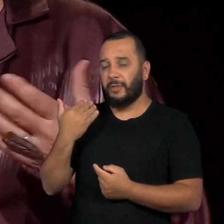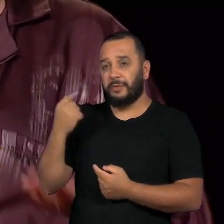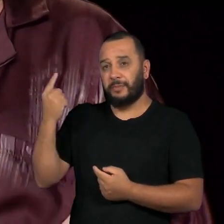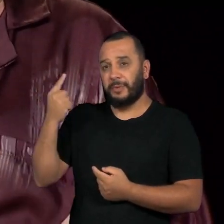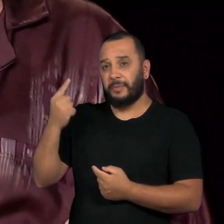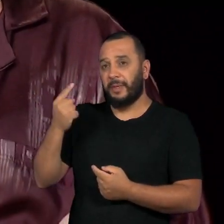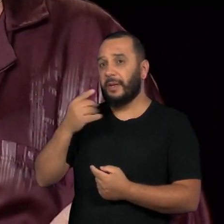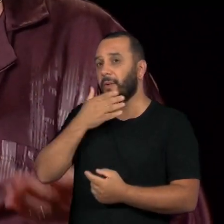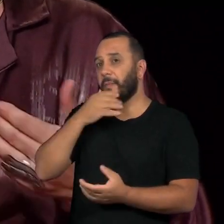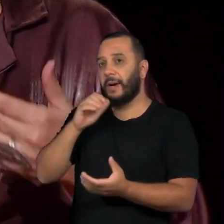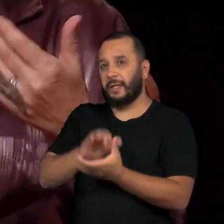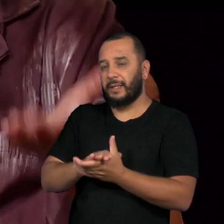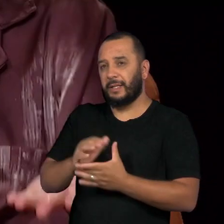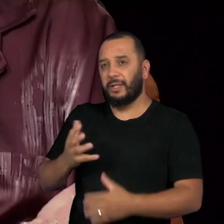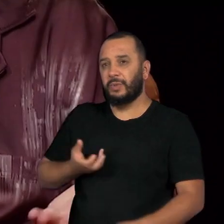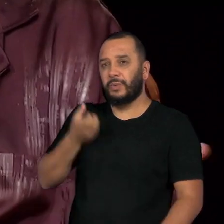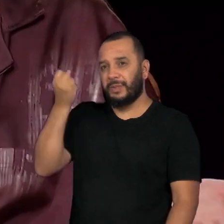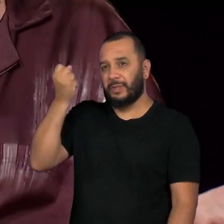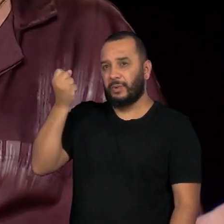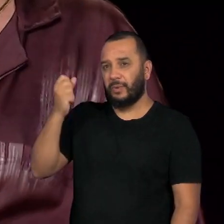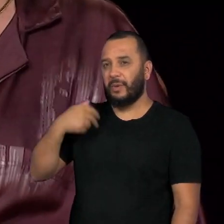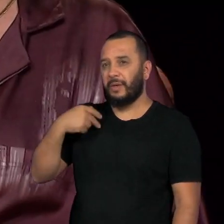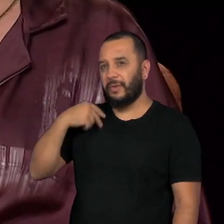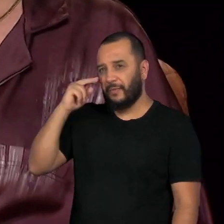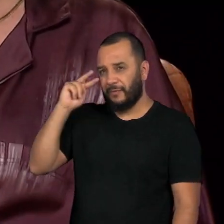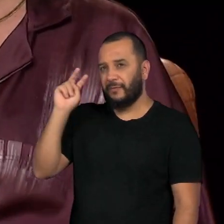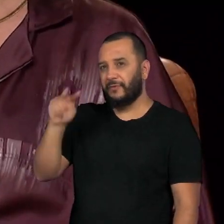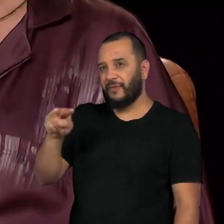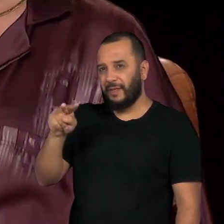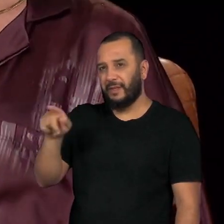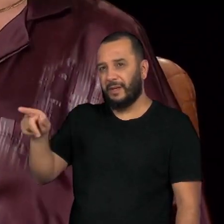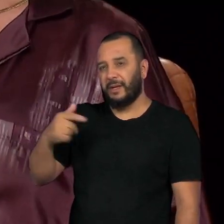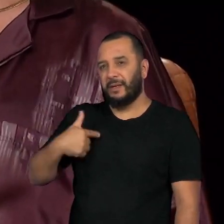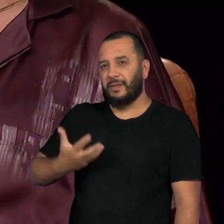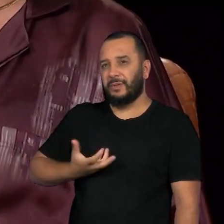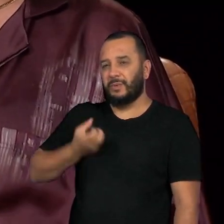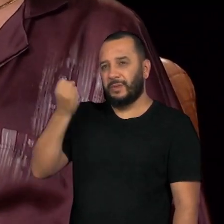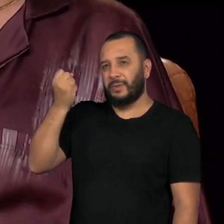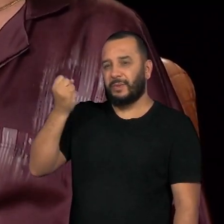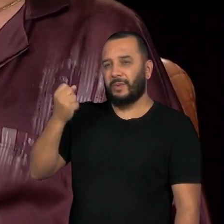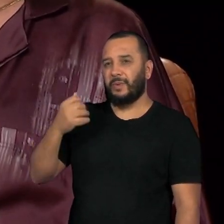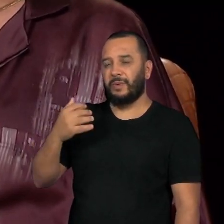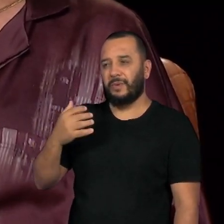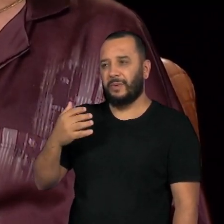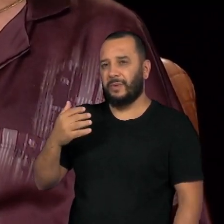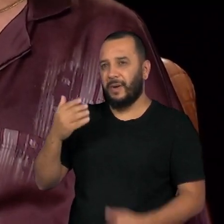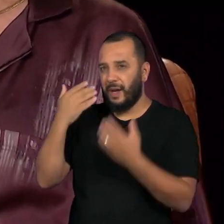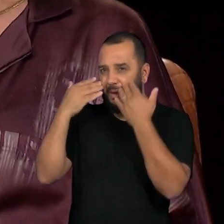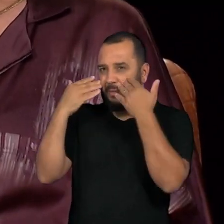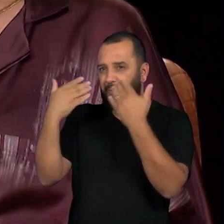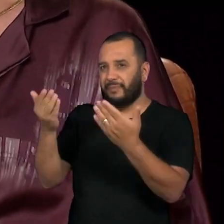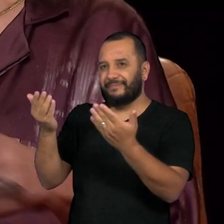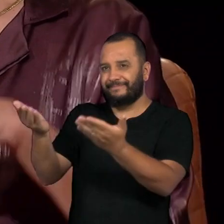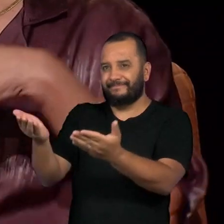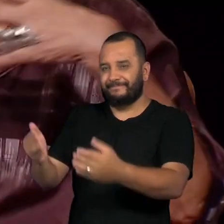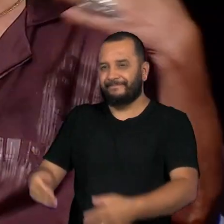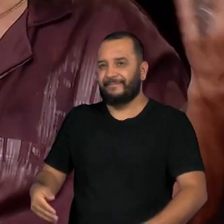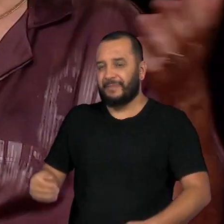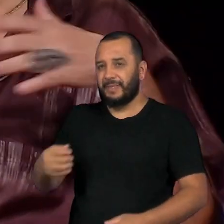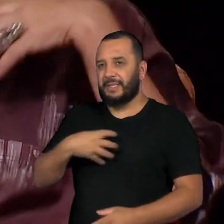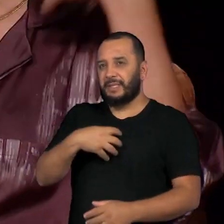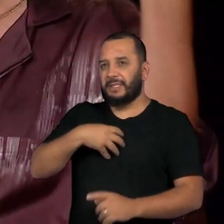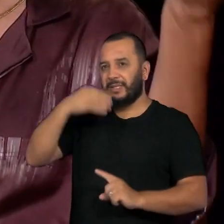que se suicidou e eu vi, né, na minha frente. Então, né, uma culpa que